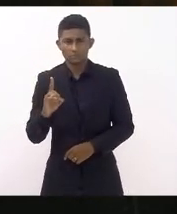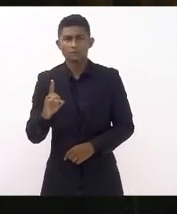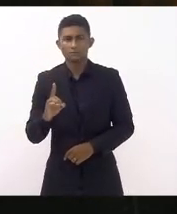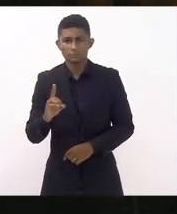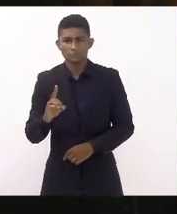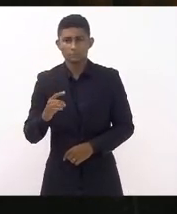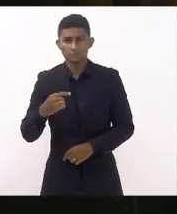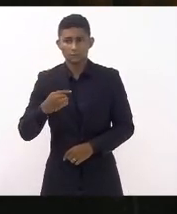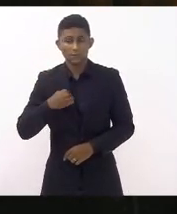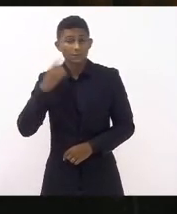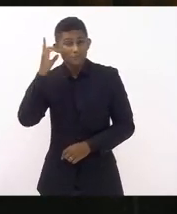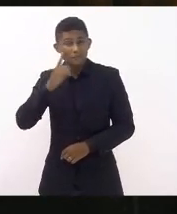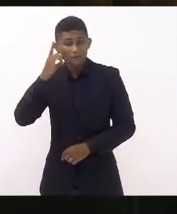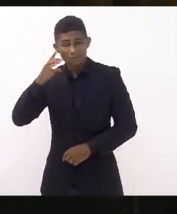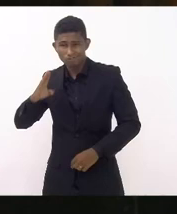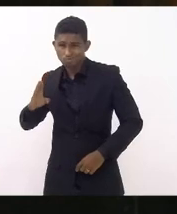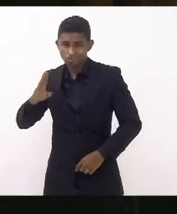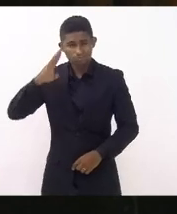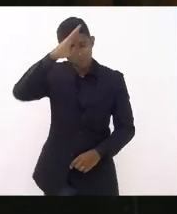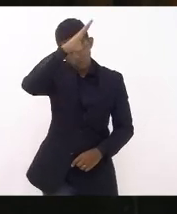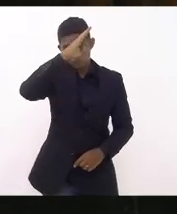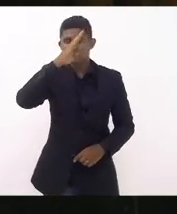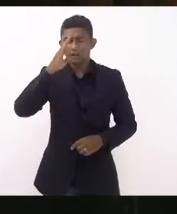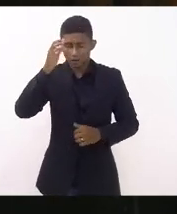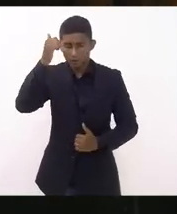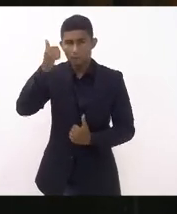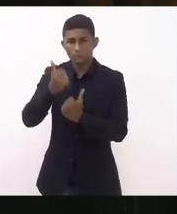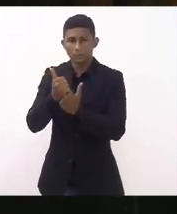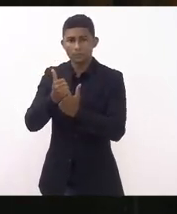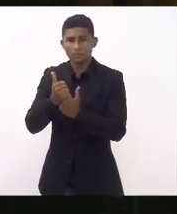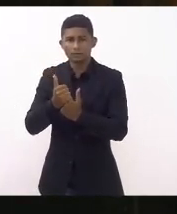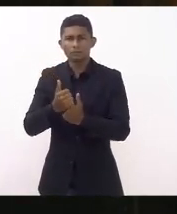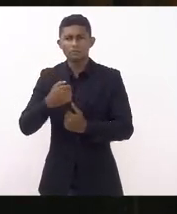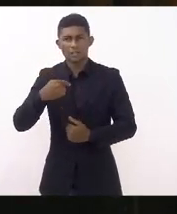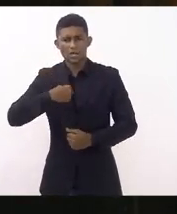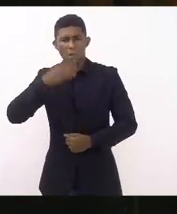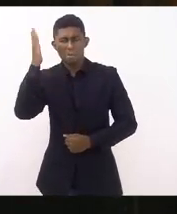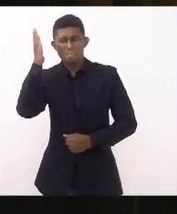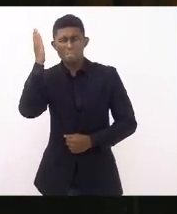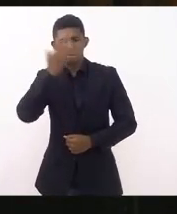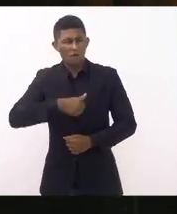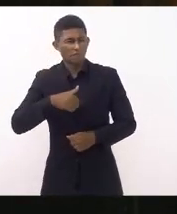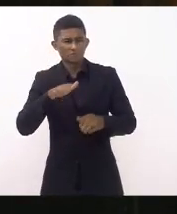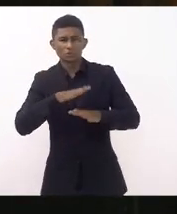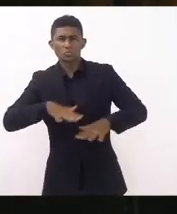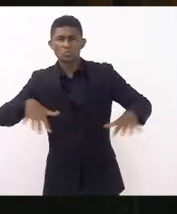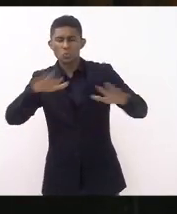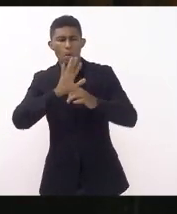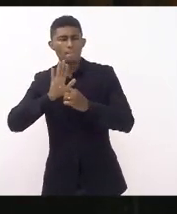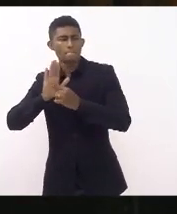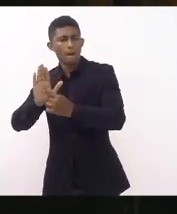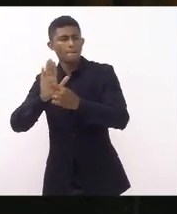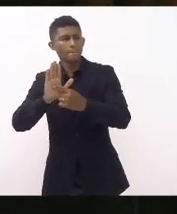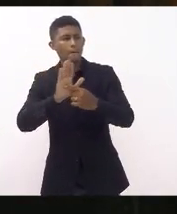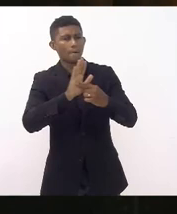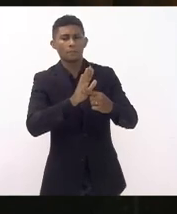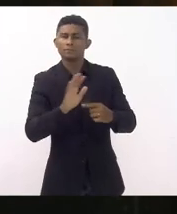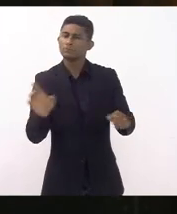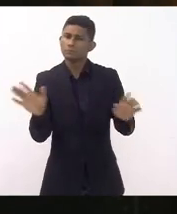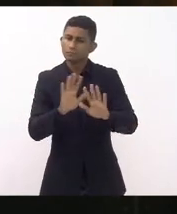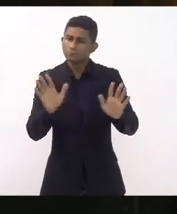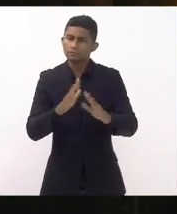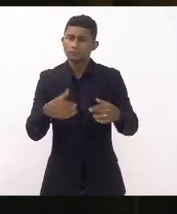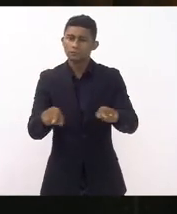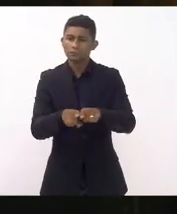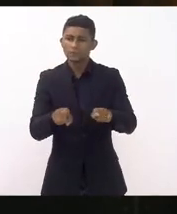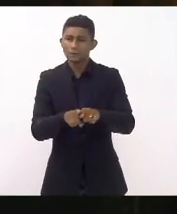deputada bolsonarista e eu não preciso ficar provando isso para ninguém e muito menos preciso estar no 22